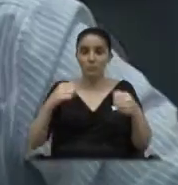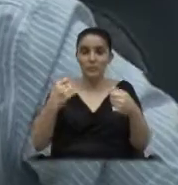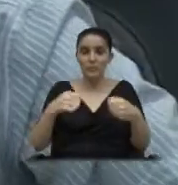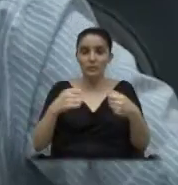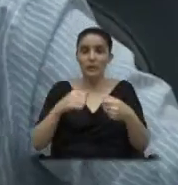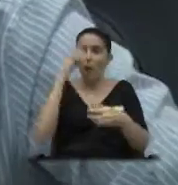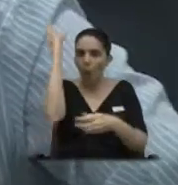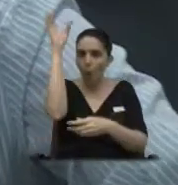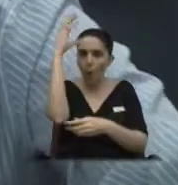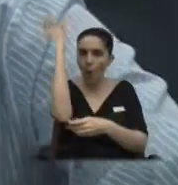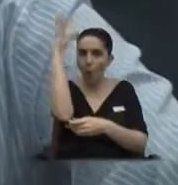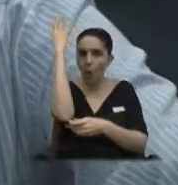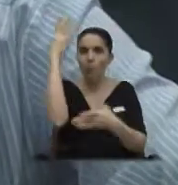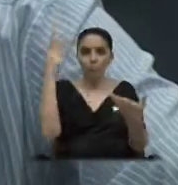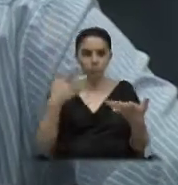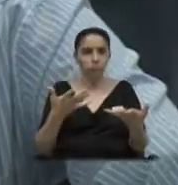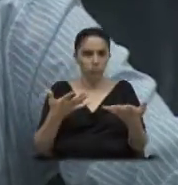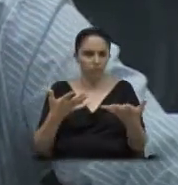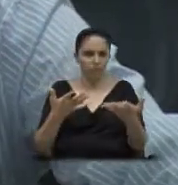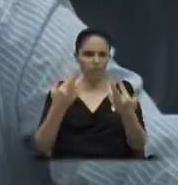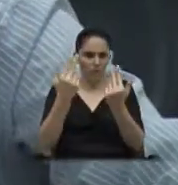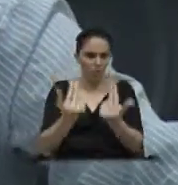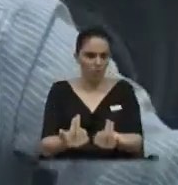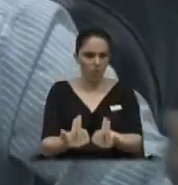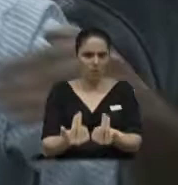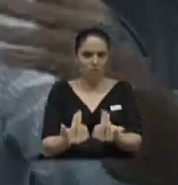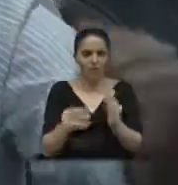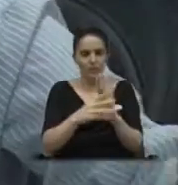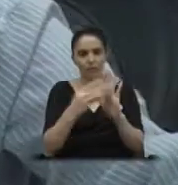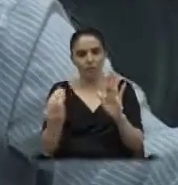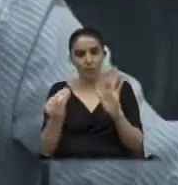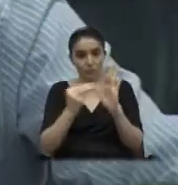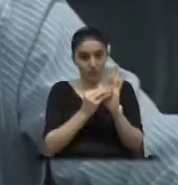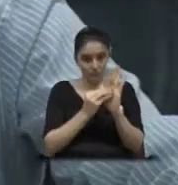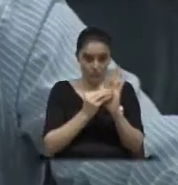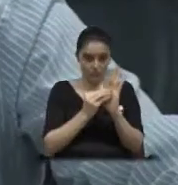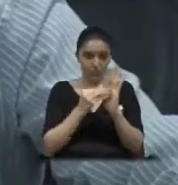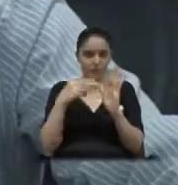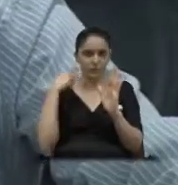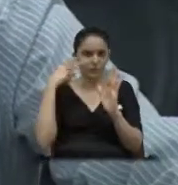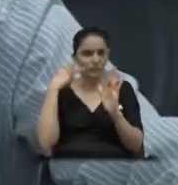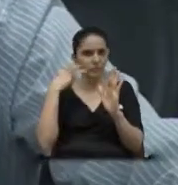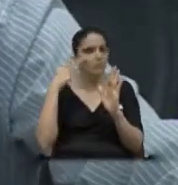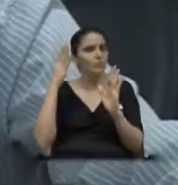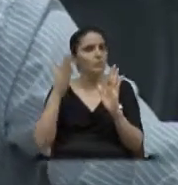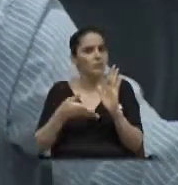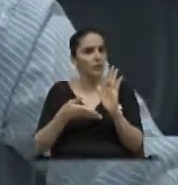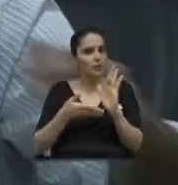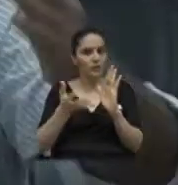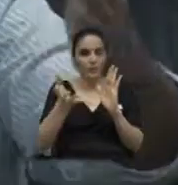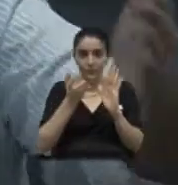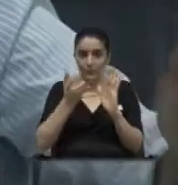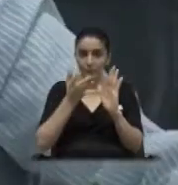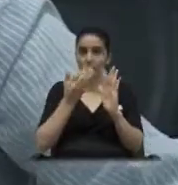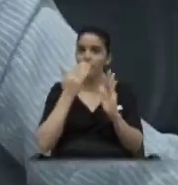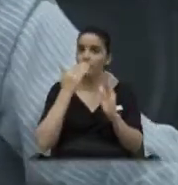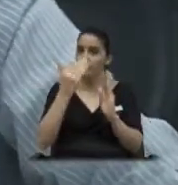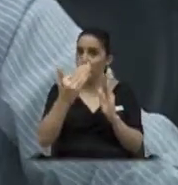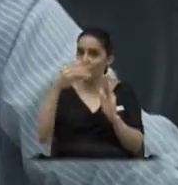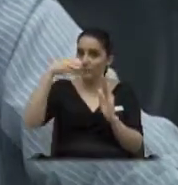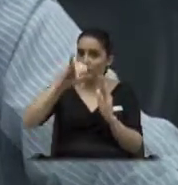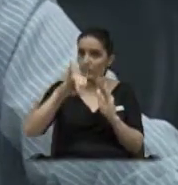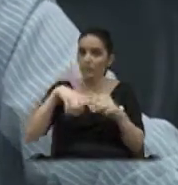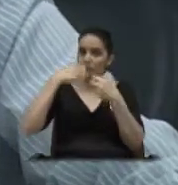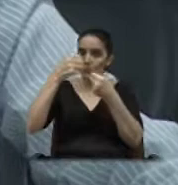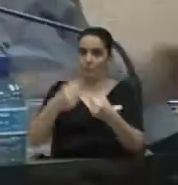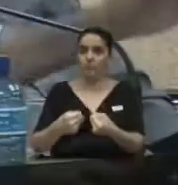teve a aprovação da emenda dos vereadores através do Executivo, gostaria de saber se a